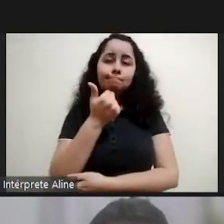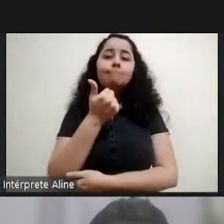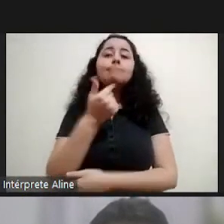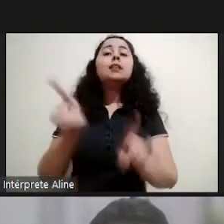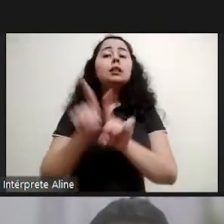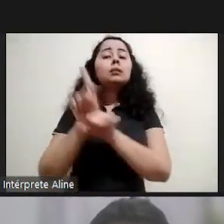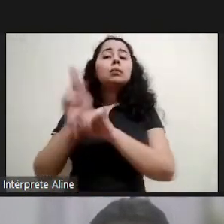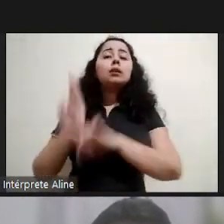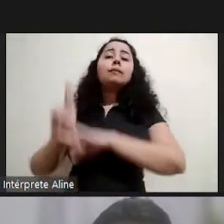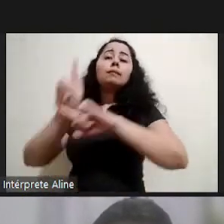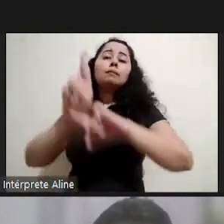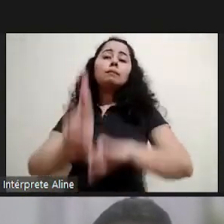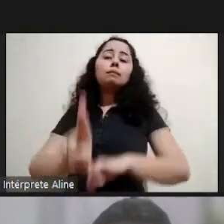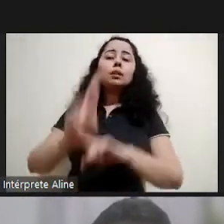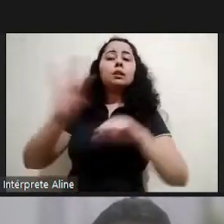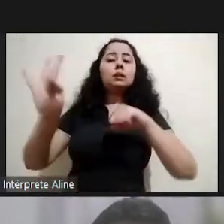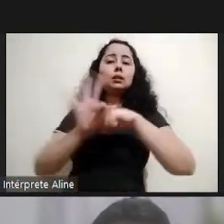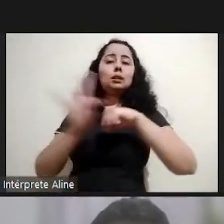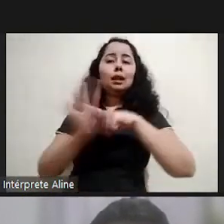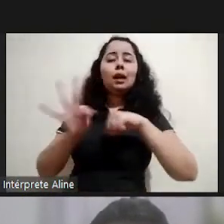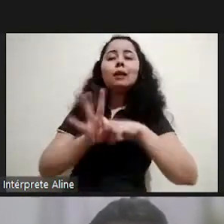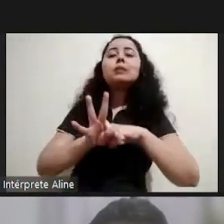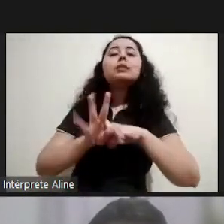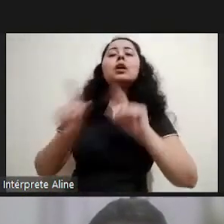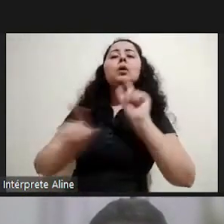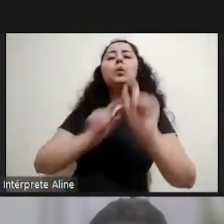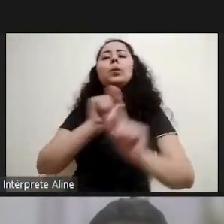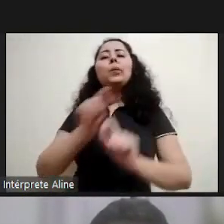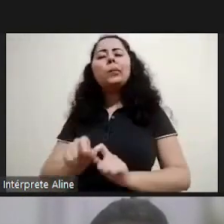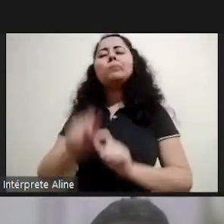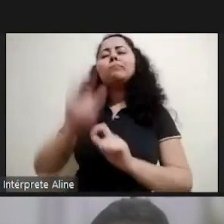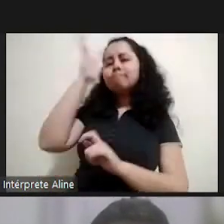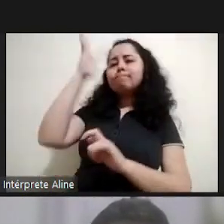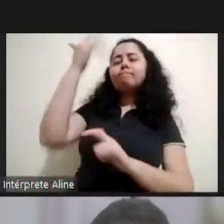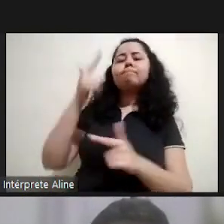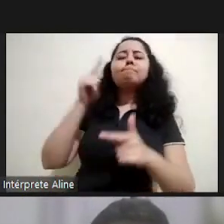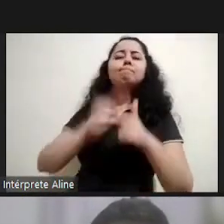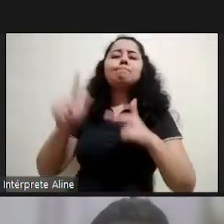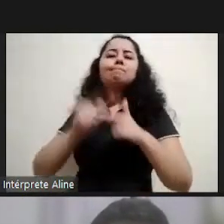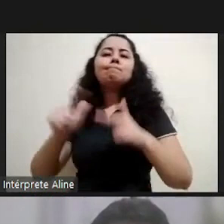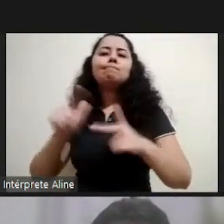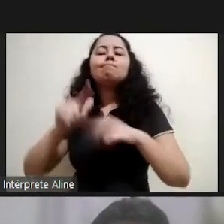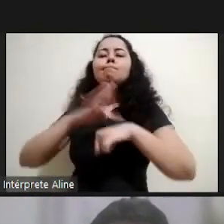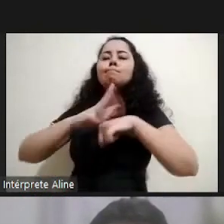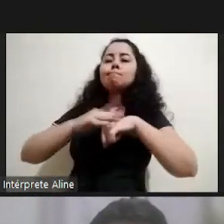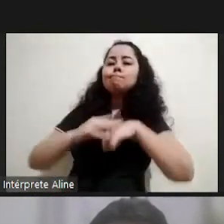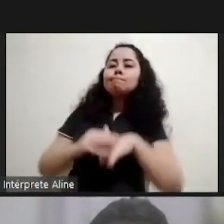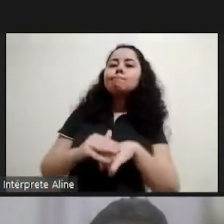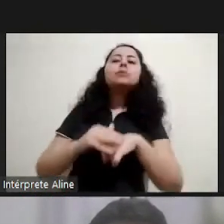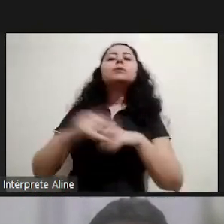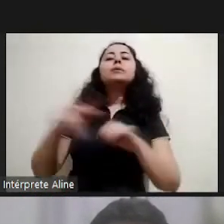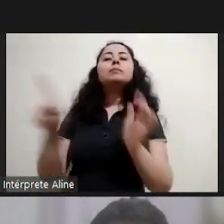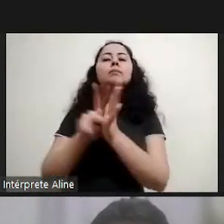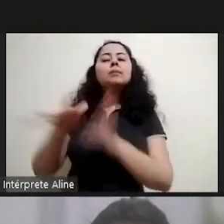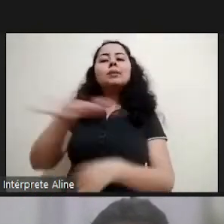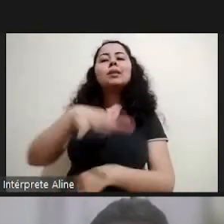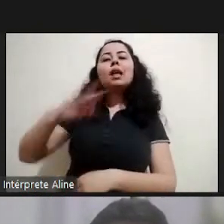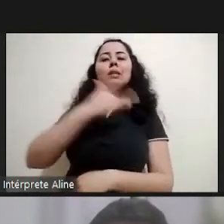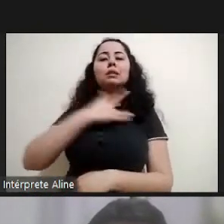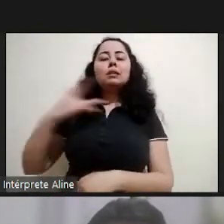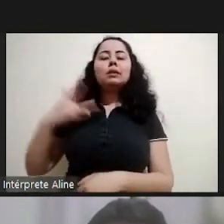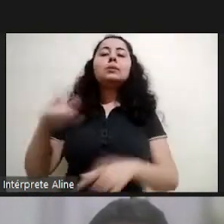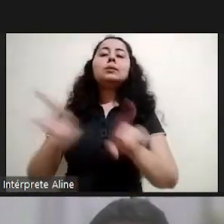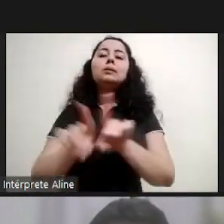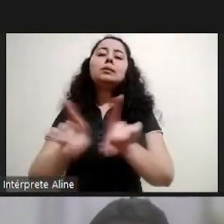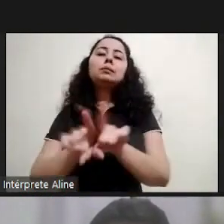tendo sido referência técnica de doenças crônicas não transmissíveis no Departamento de Vigilância da Saúde. Foi conselheira e presidente do Conselho Municipal de